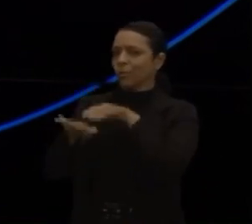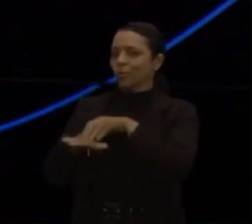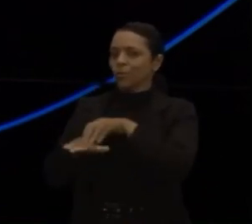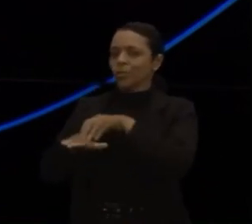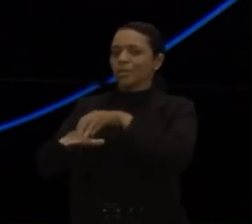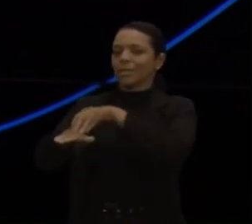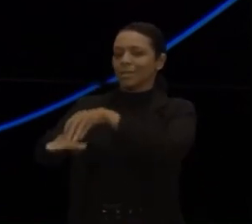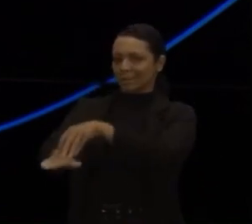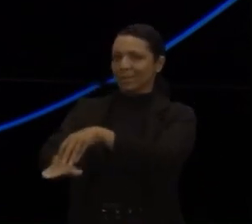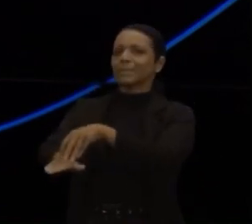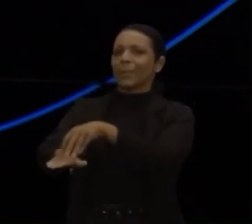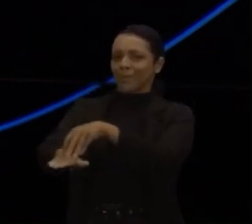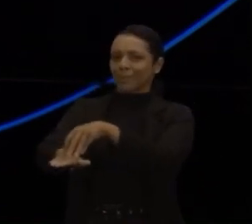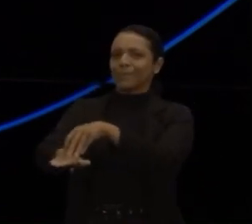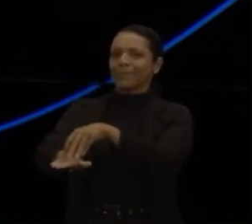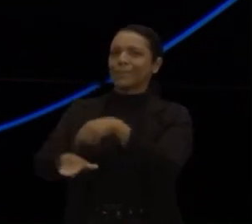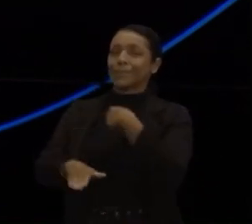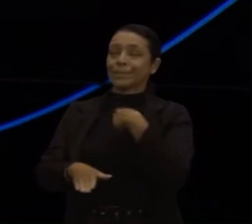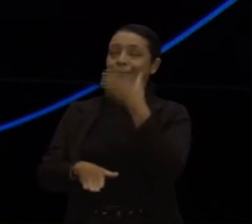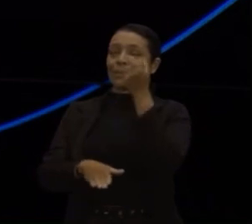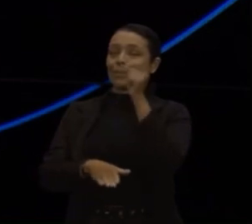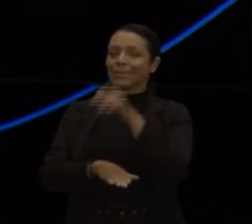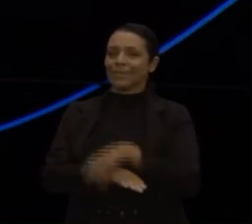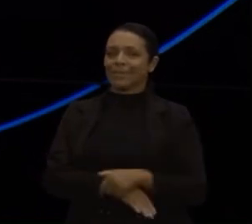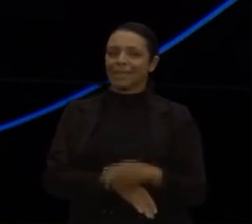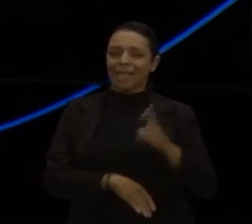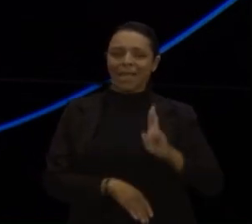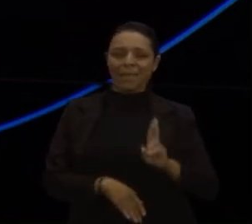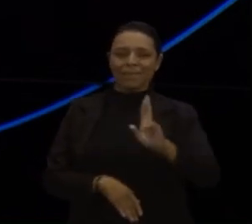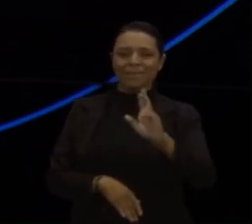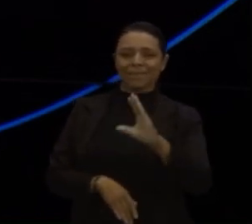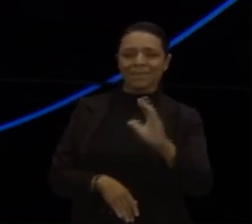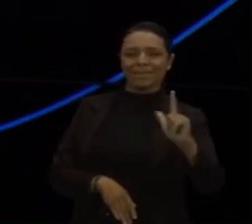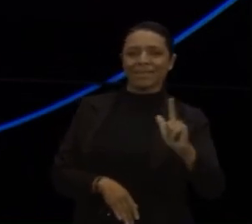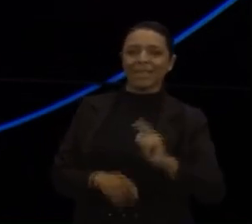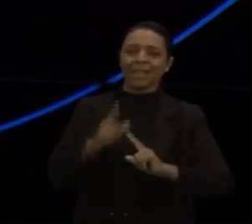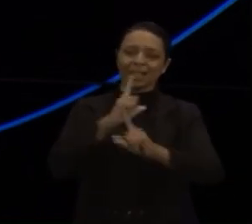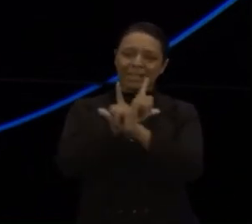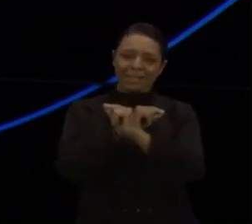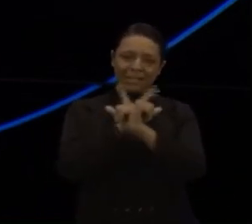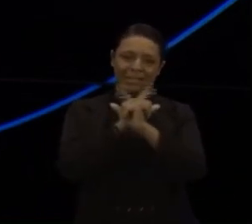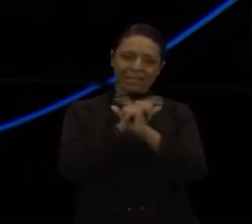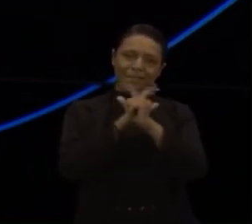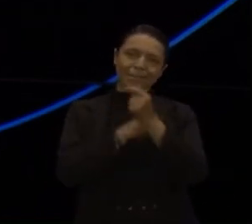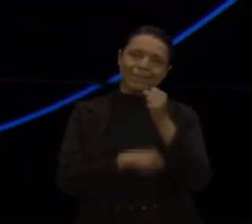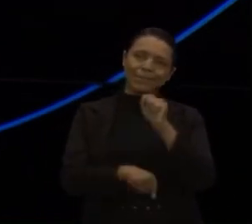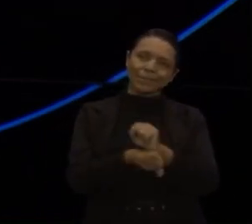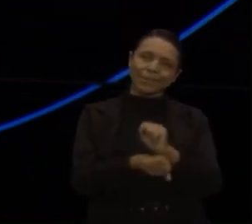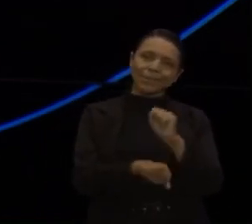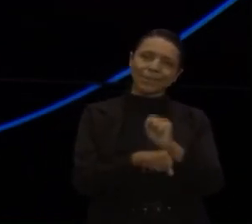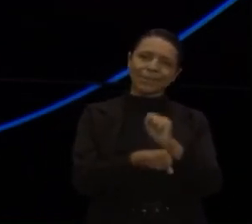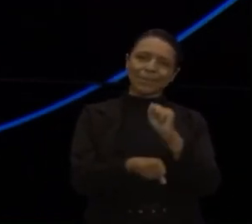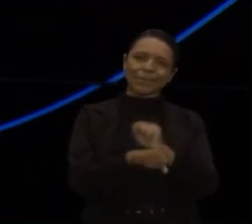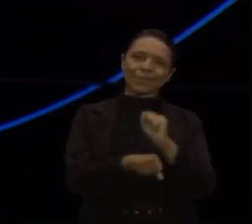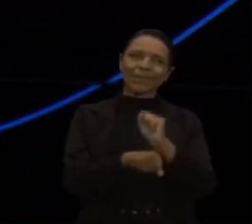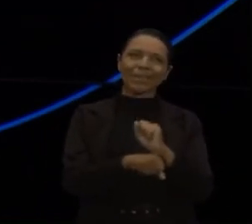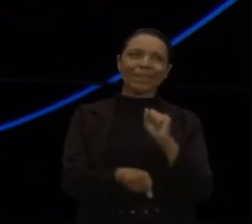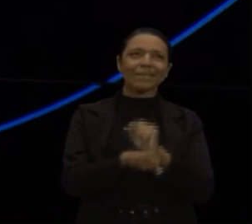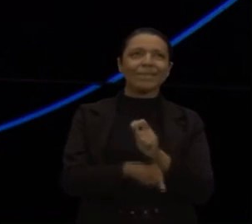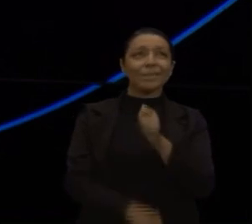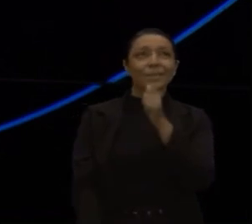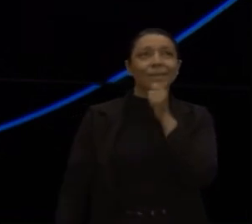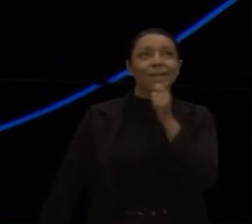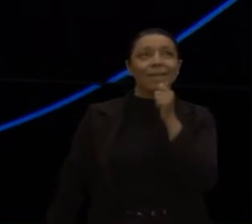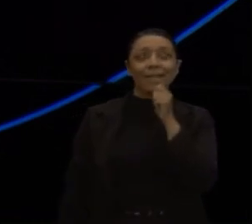Grande como representante legal e legítimo dessa cidade na Assembleia Legislativa Eu ainda tô esperando o primeiro parafuso dessa montadora de